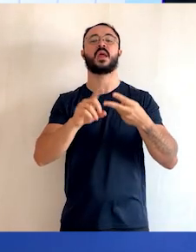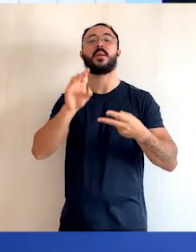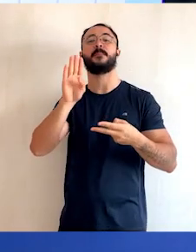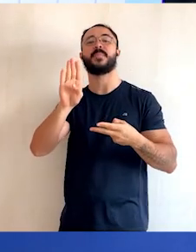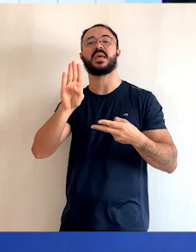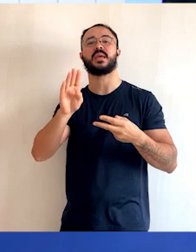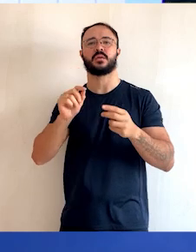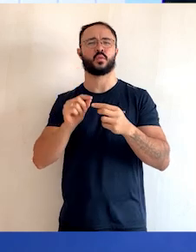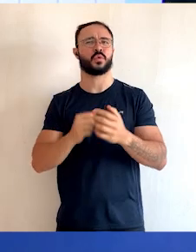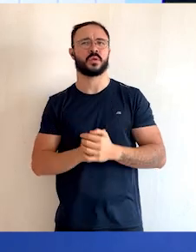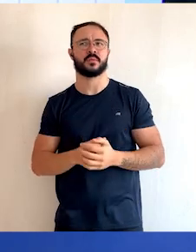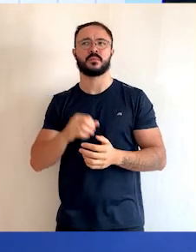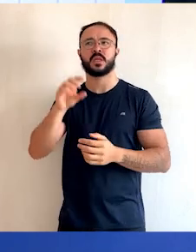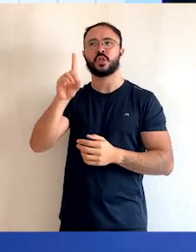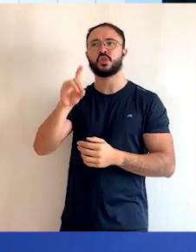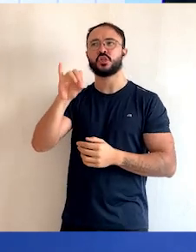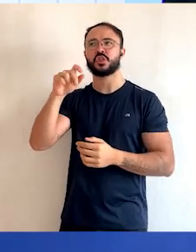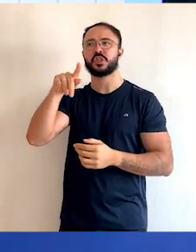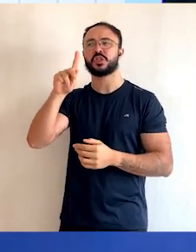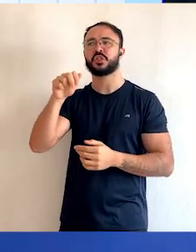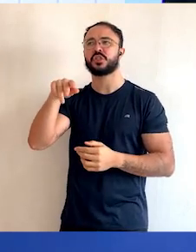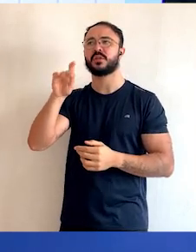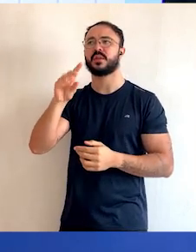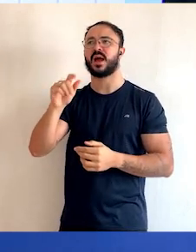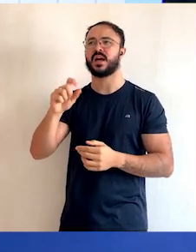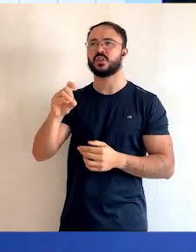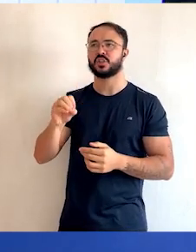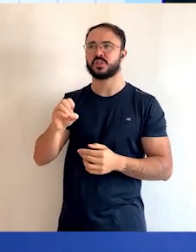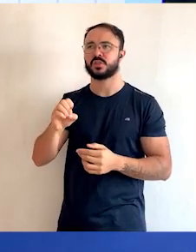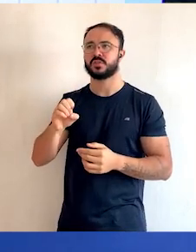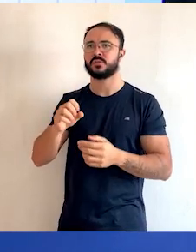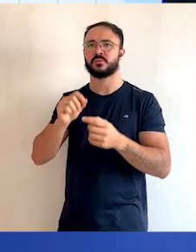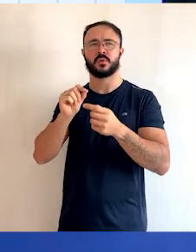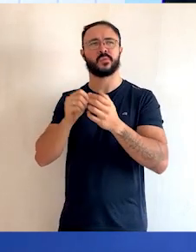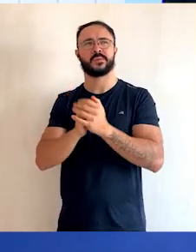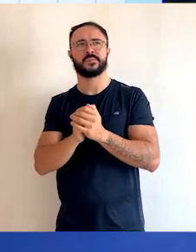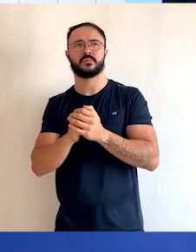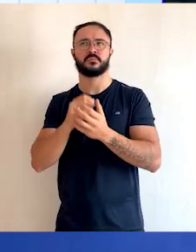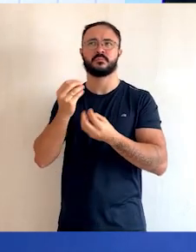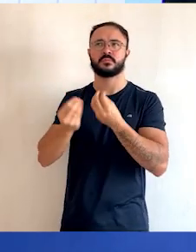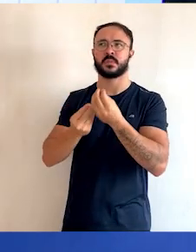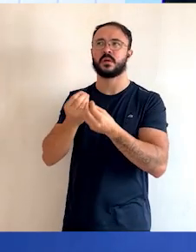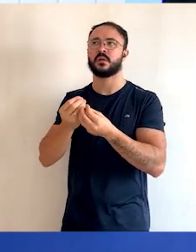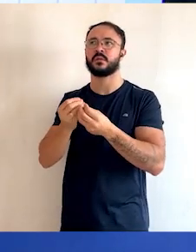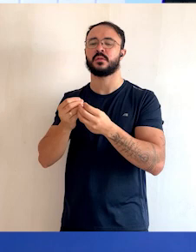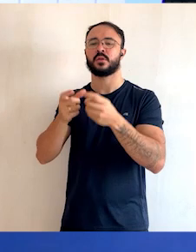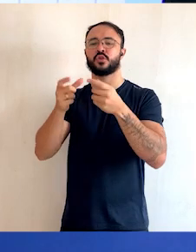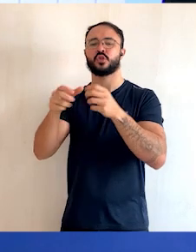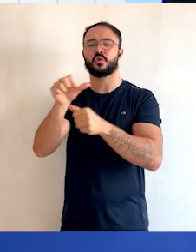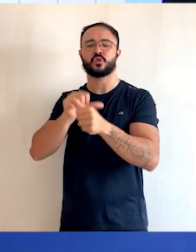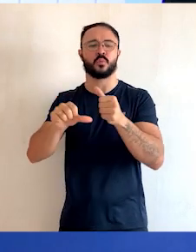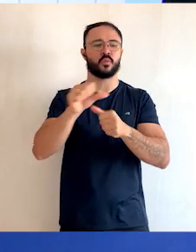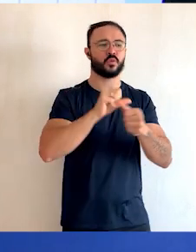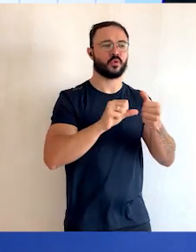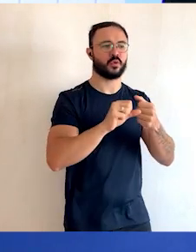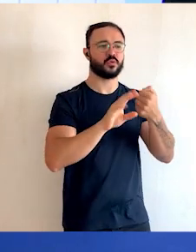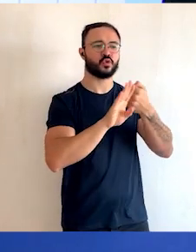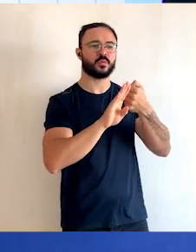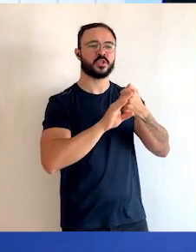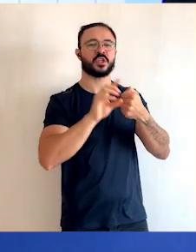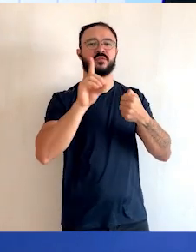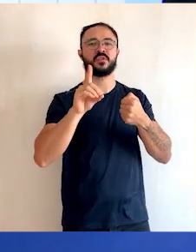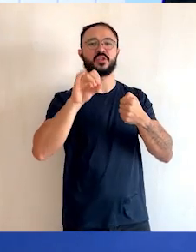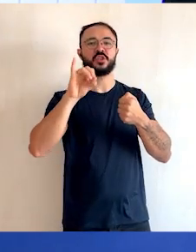abstrato e veio do adjetivo digno. Portanto, encontramos a nossa primeira resposta certa. Mas a questão